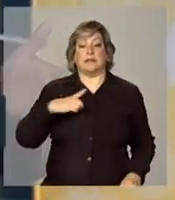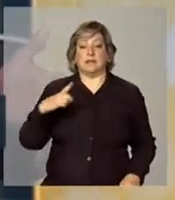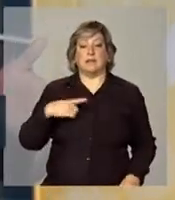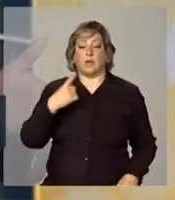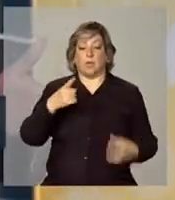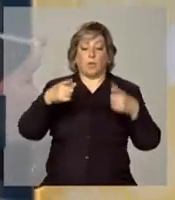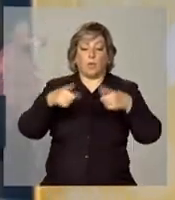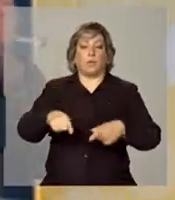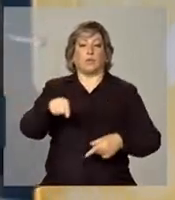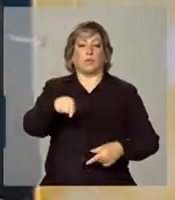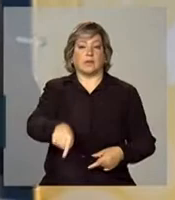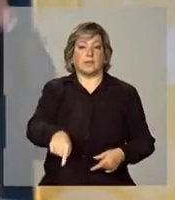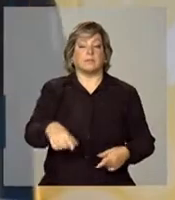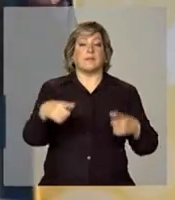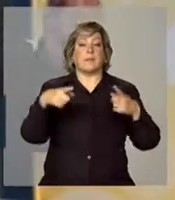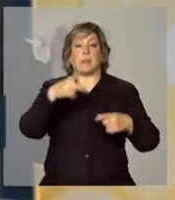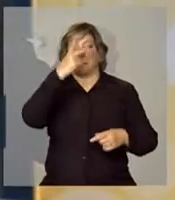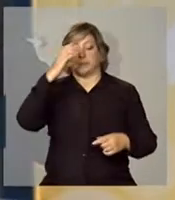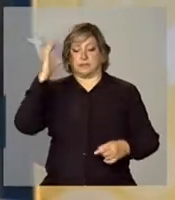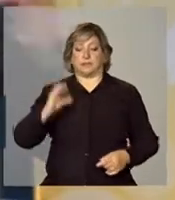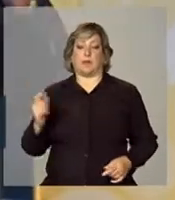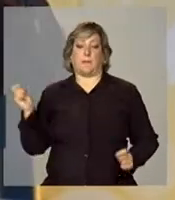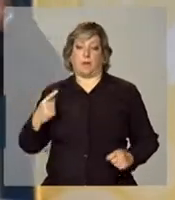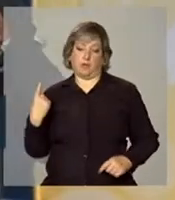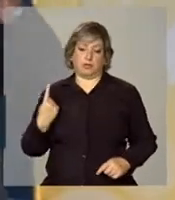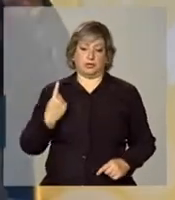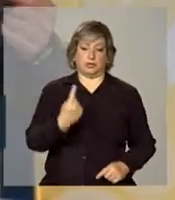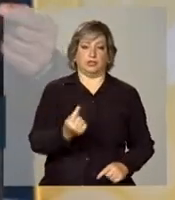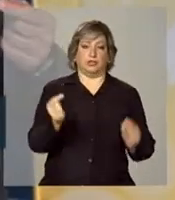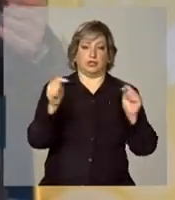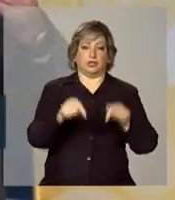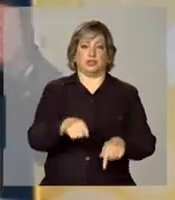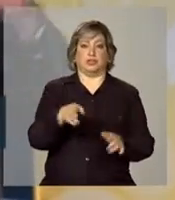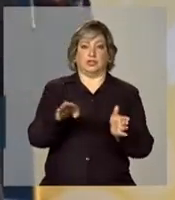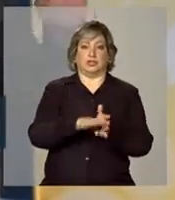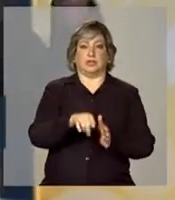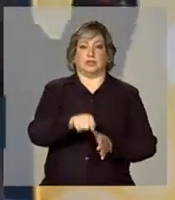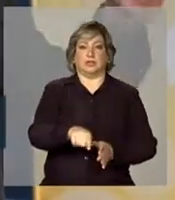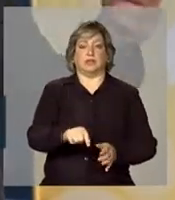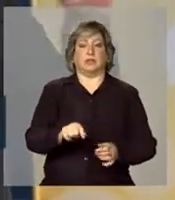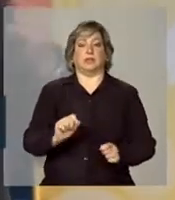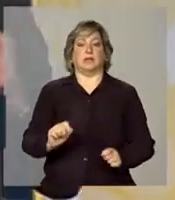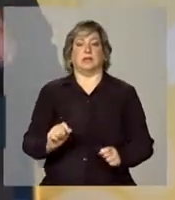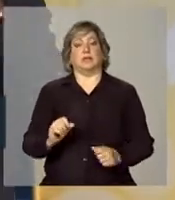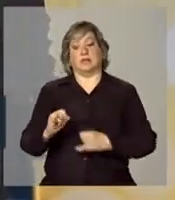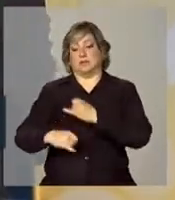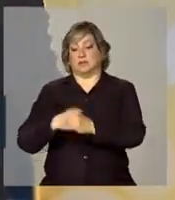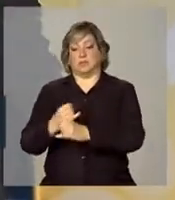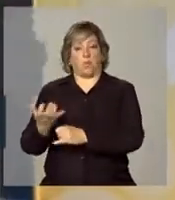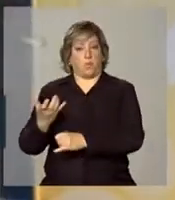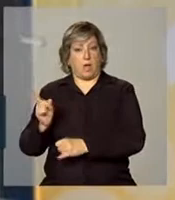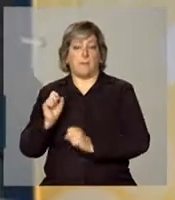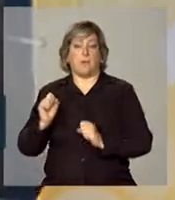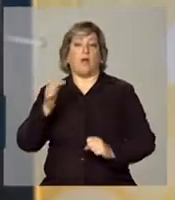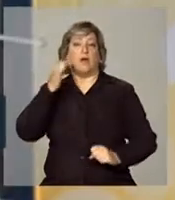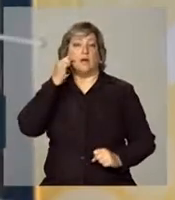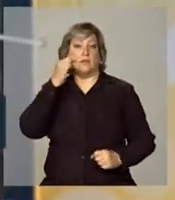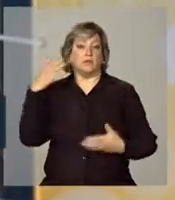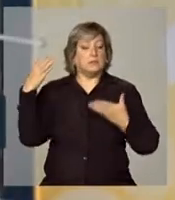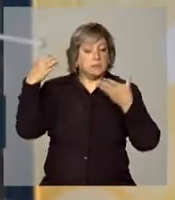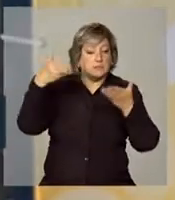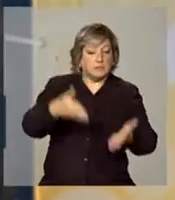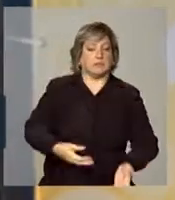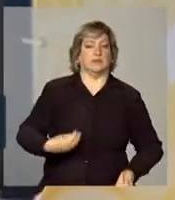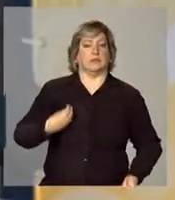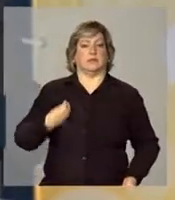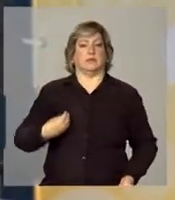local, né, onde o cidadão possa ir lá, né, caso deseje, caso não deseje fazer pela internet, possa ir lá e apresentar